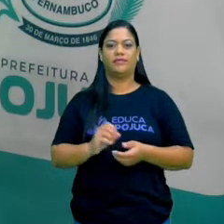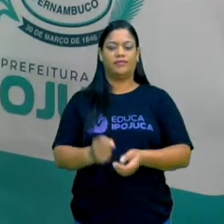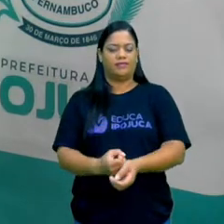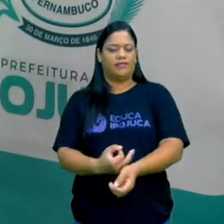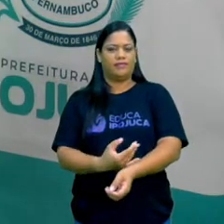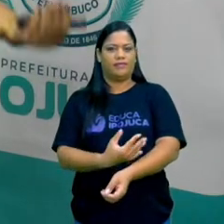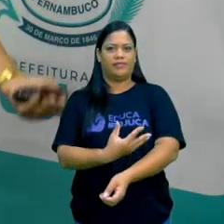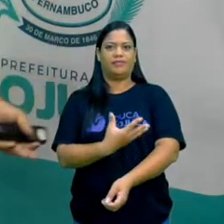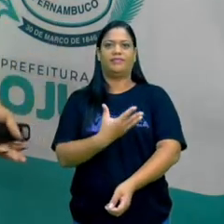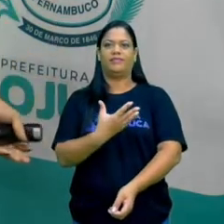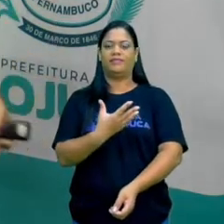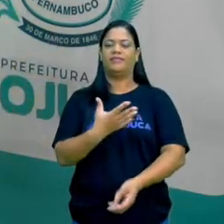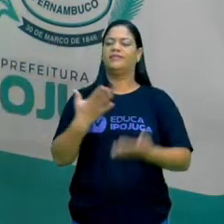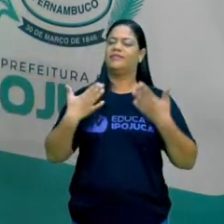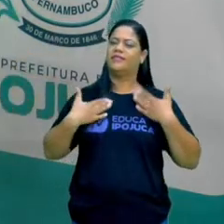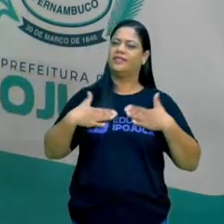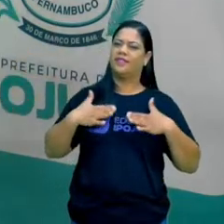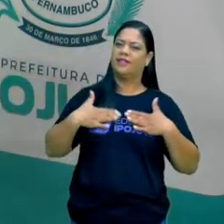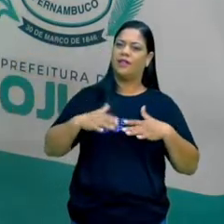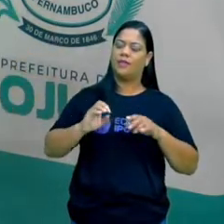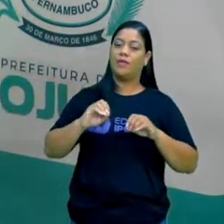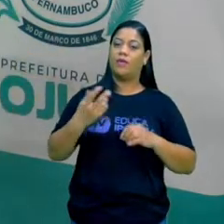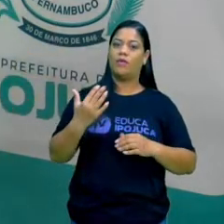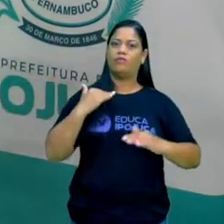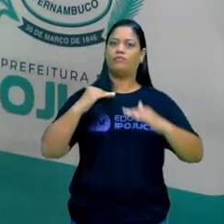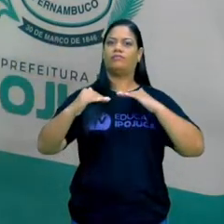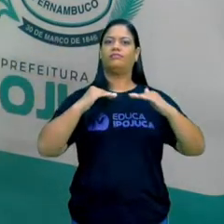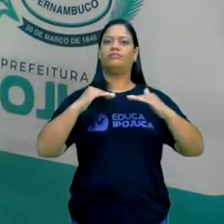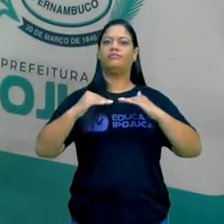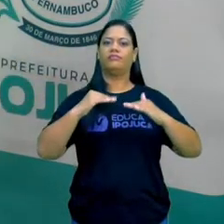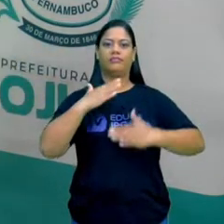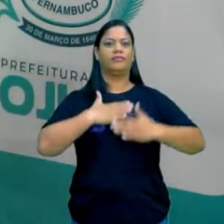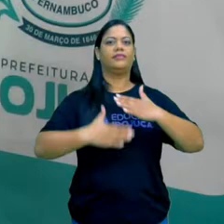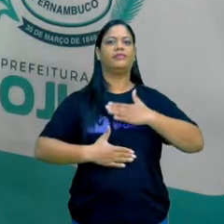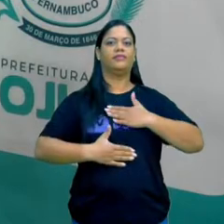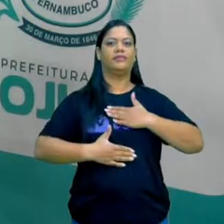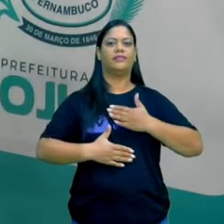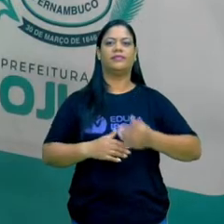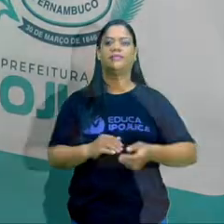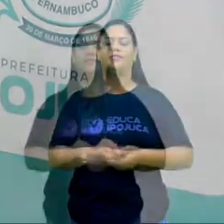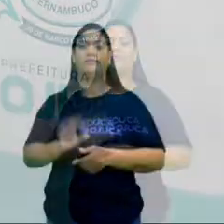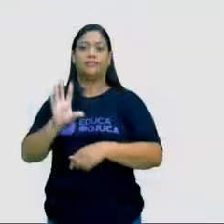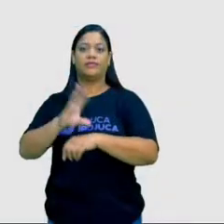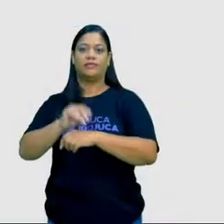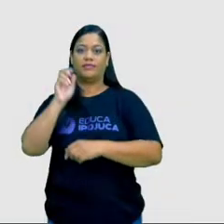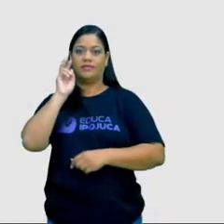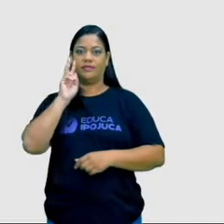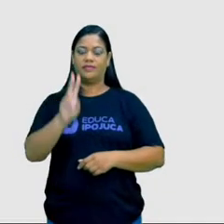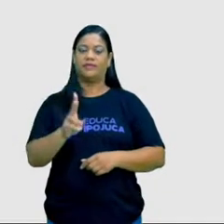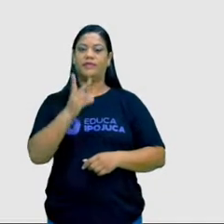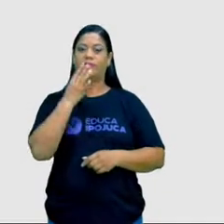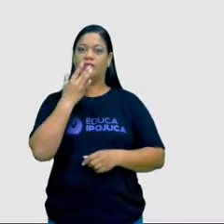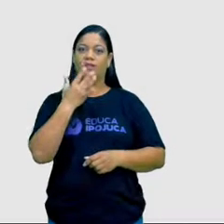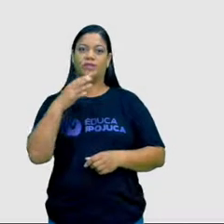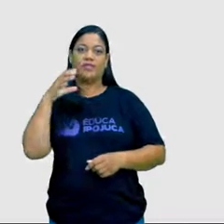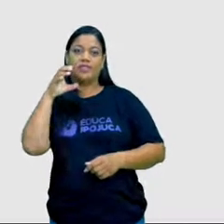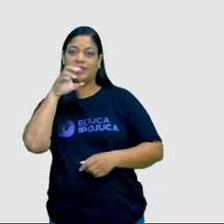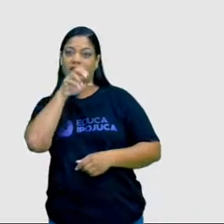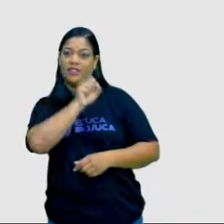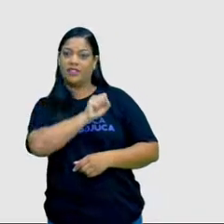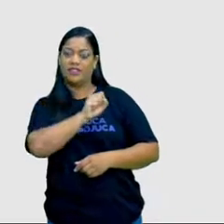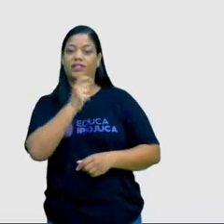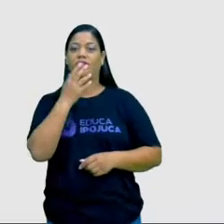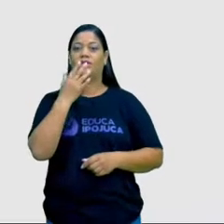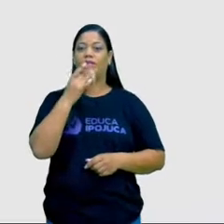emoções, deixa a gente relaxado ou mais ativo. Aqui nessa foto a gente está vendo cores quentes e